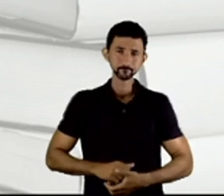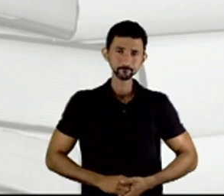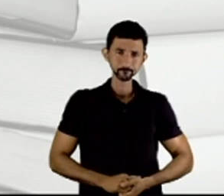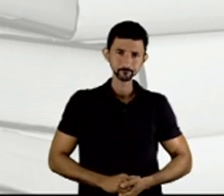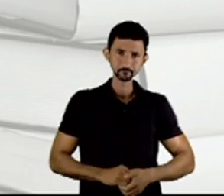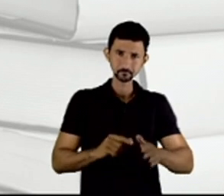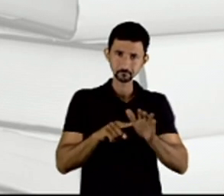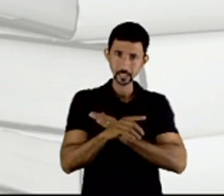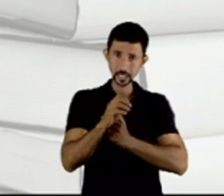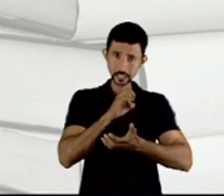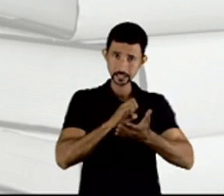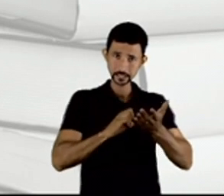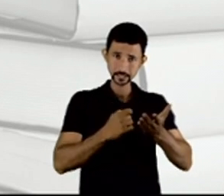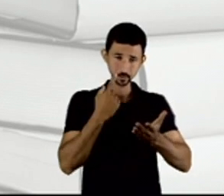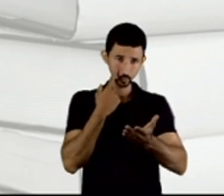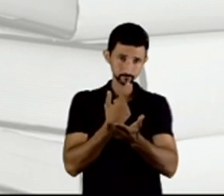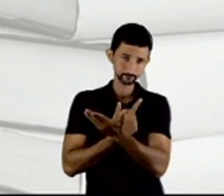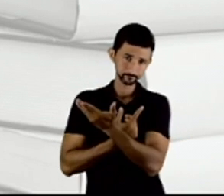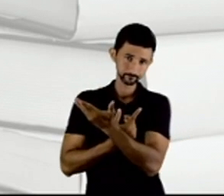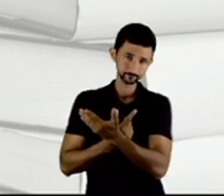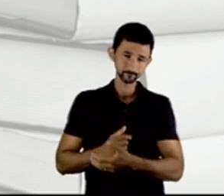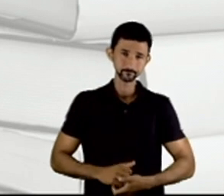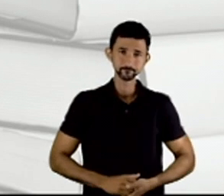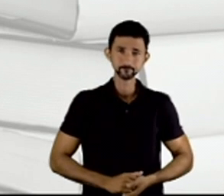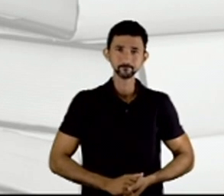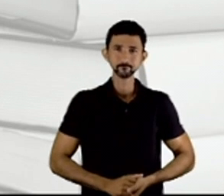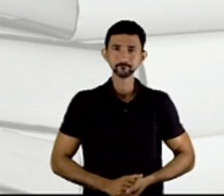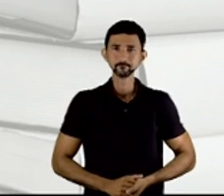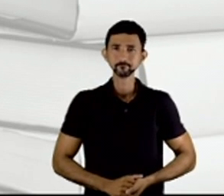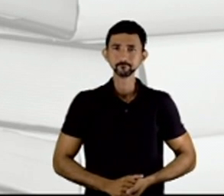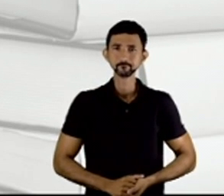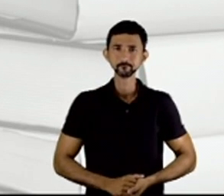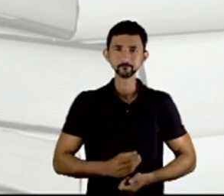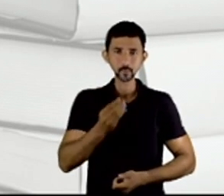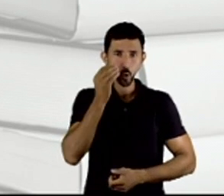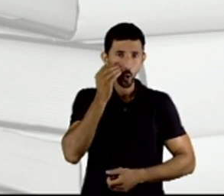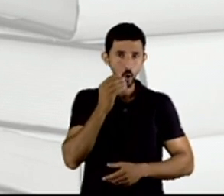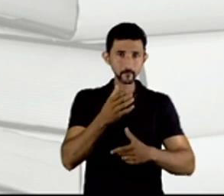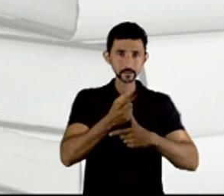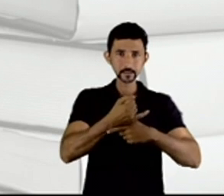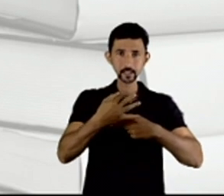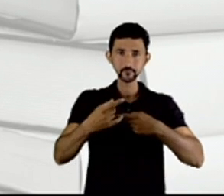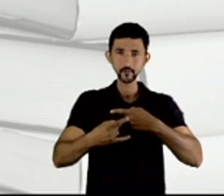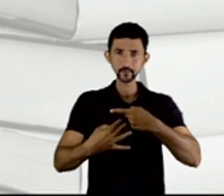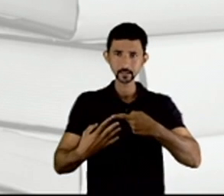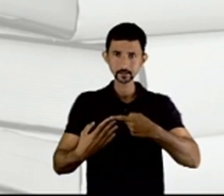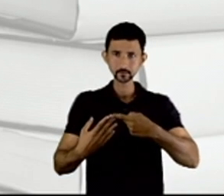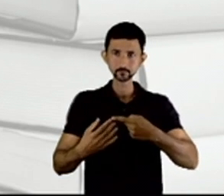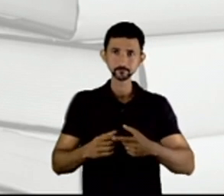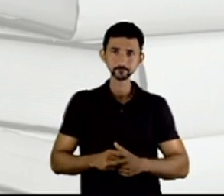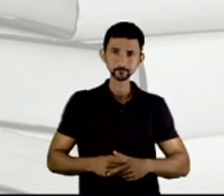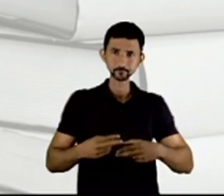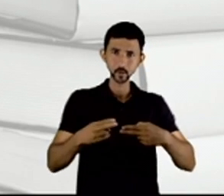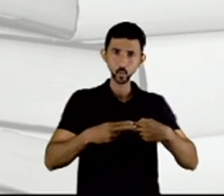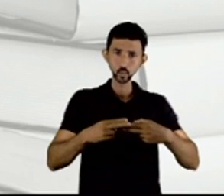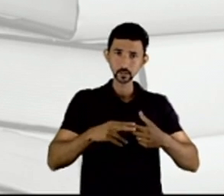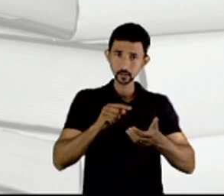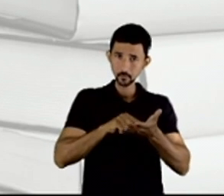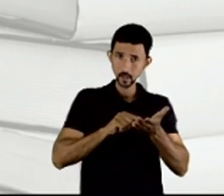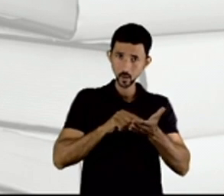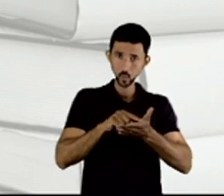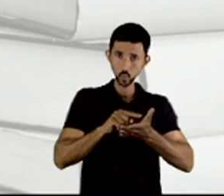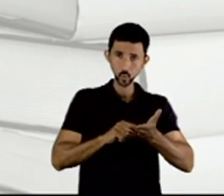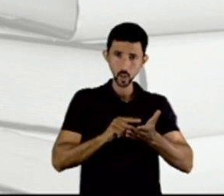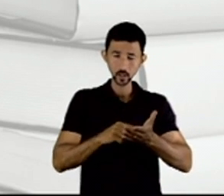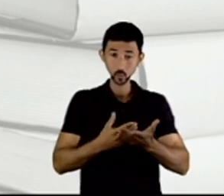algumas questões. Questão 1. Observe as frações e, usando uma calculadora,